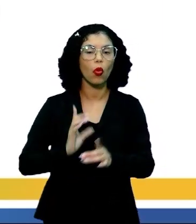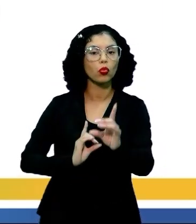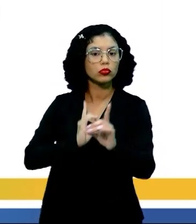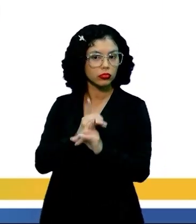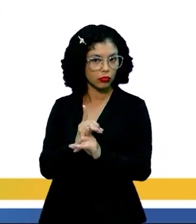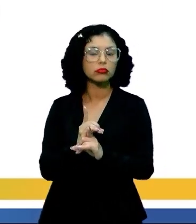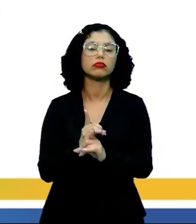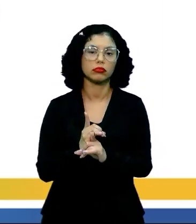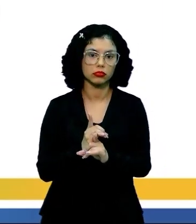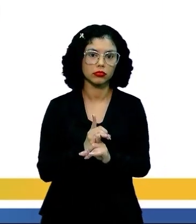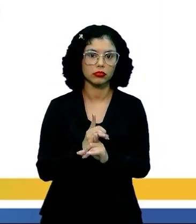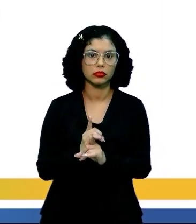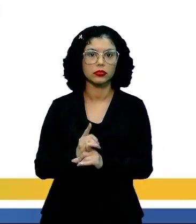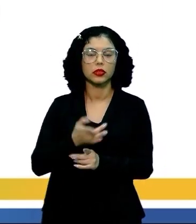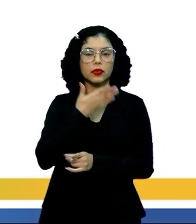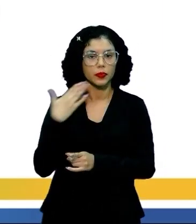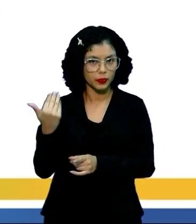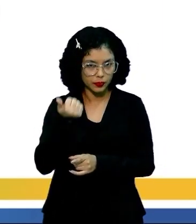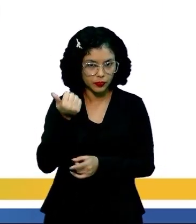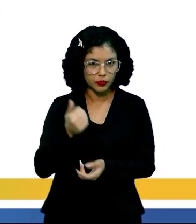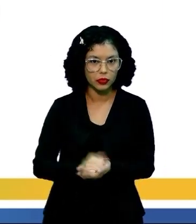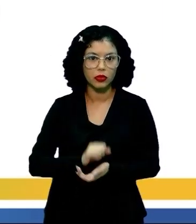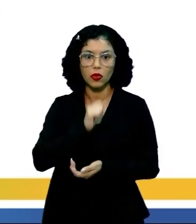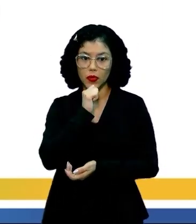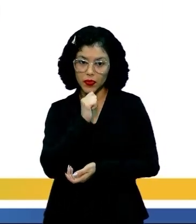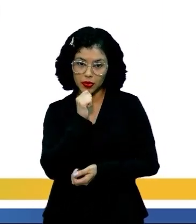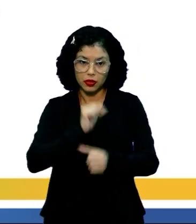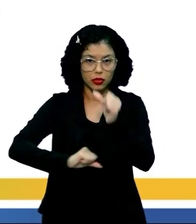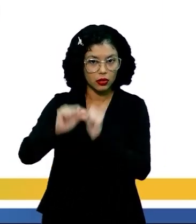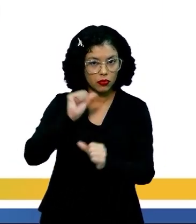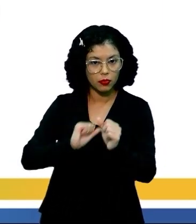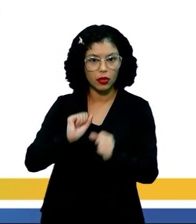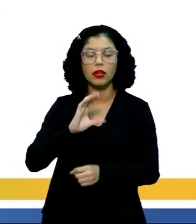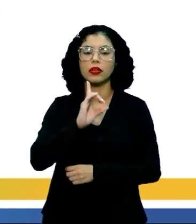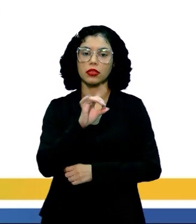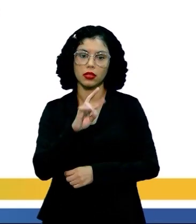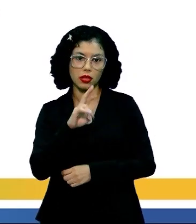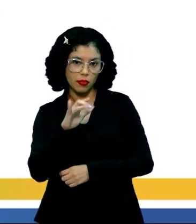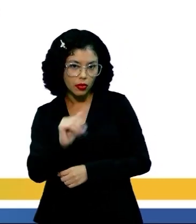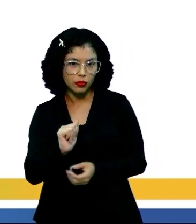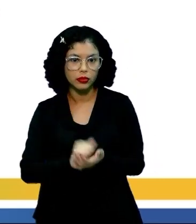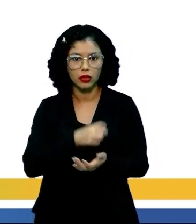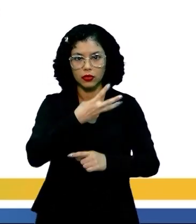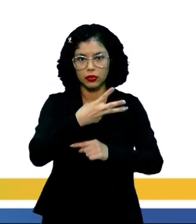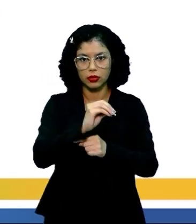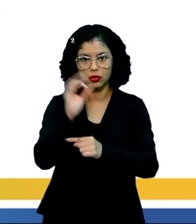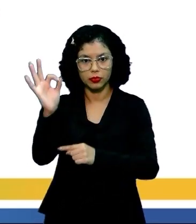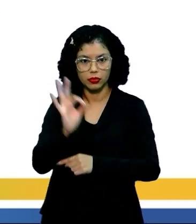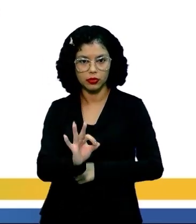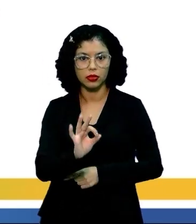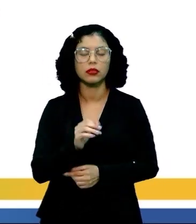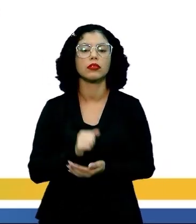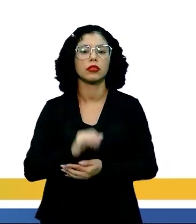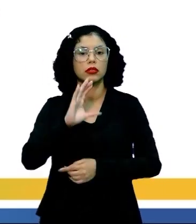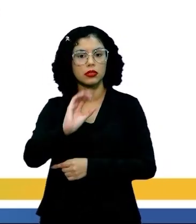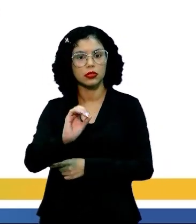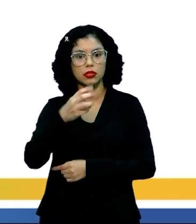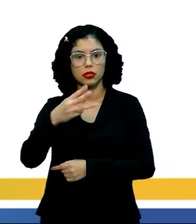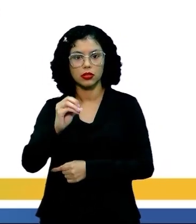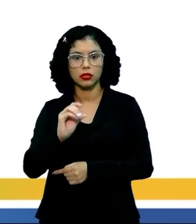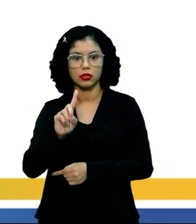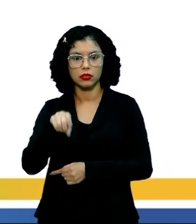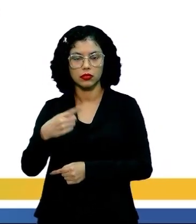encontrar identificações aqui, eu acho que fica melhor. Ou ainda transformar em decimal. 30% é 30 sobre 100,